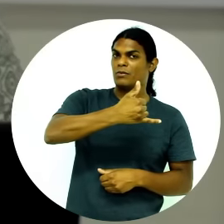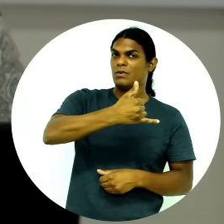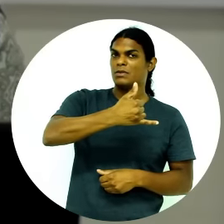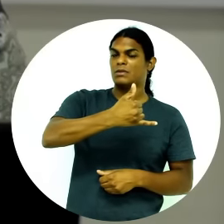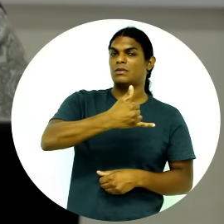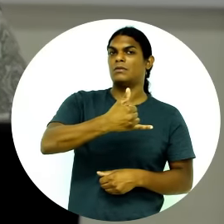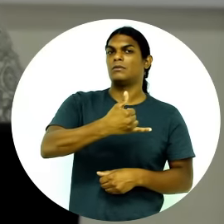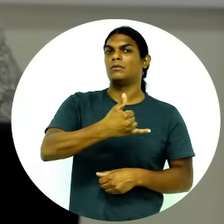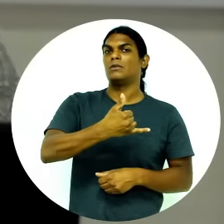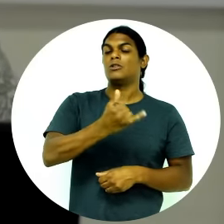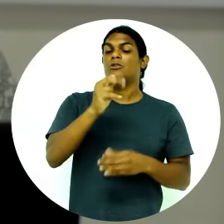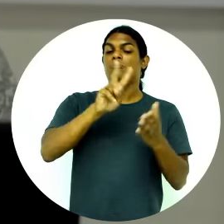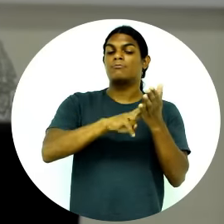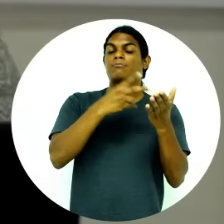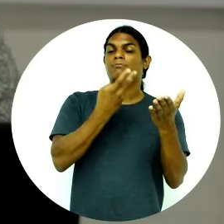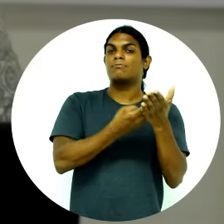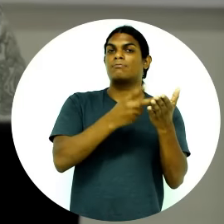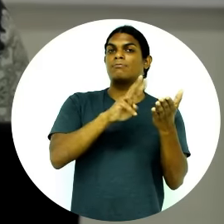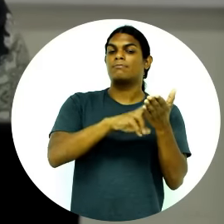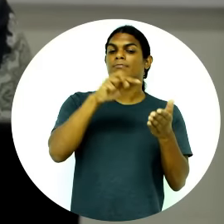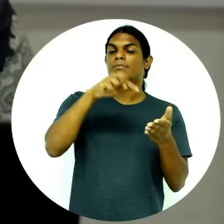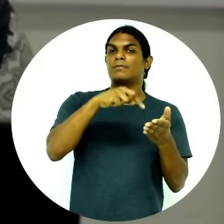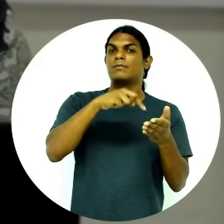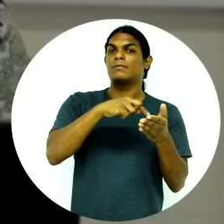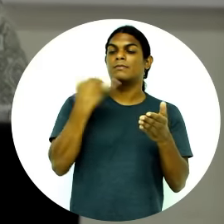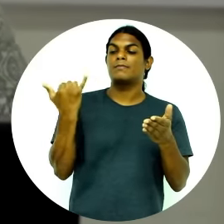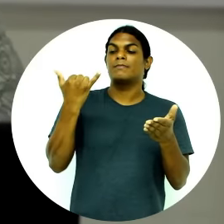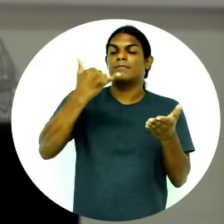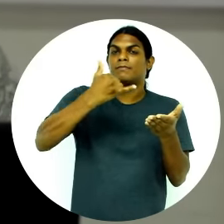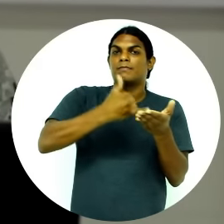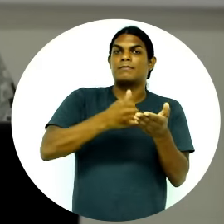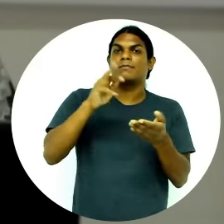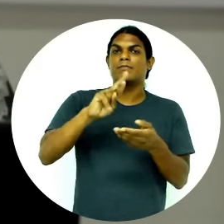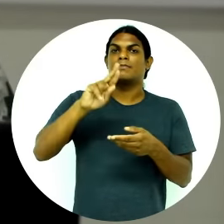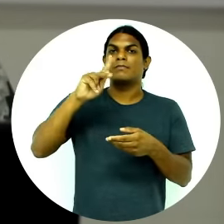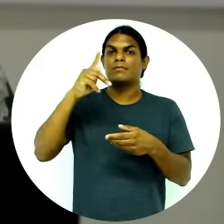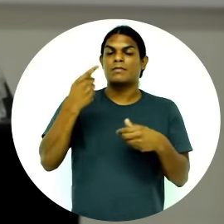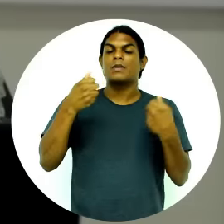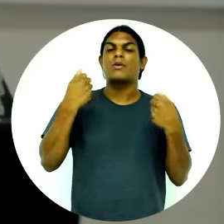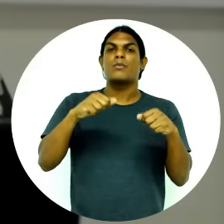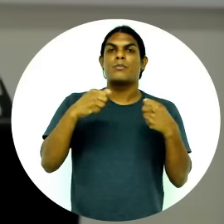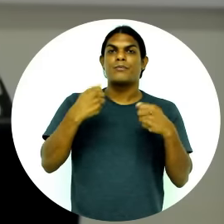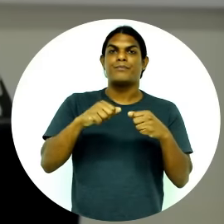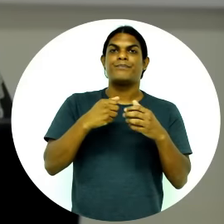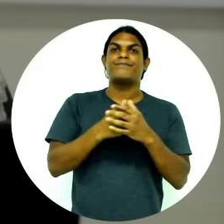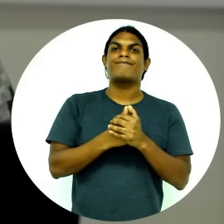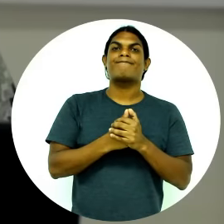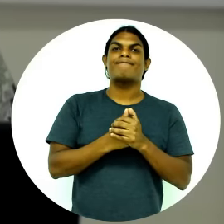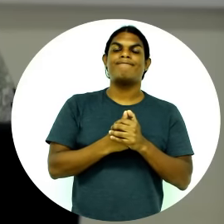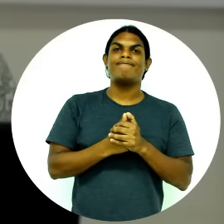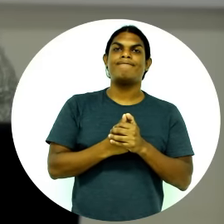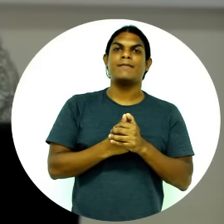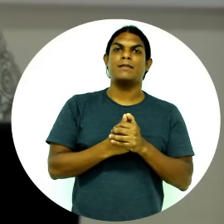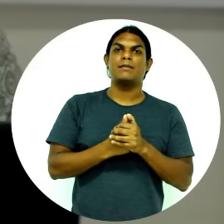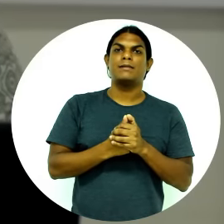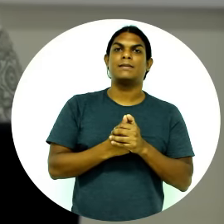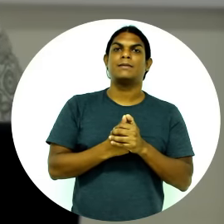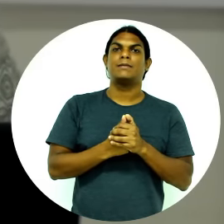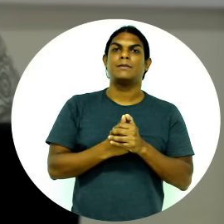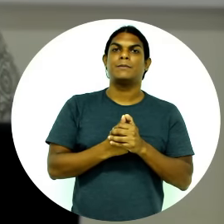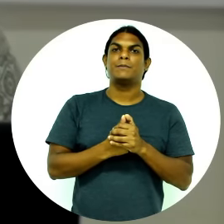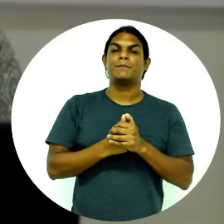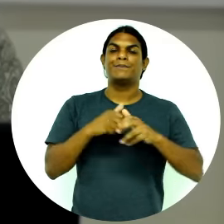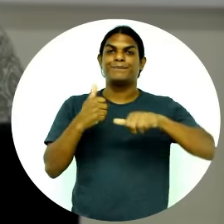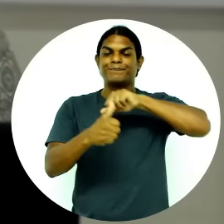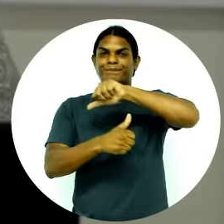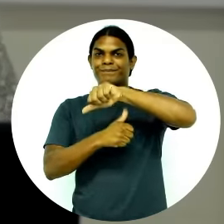vai precisar entrar em contato com os gestores de cada um desses subordinados. E aí, neste